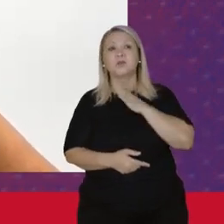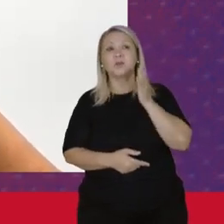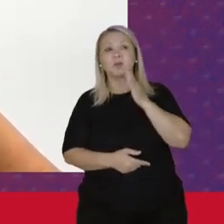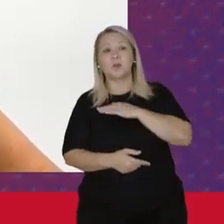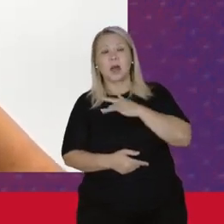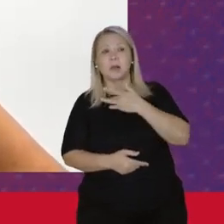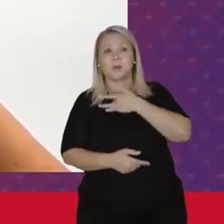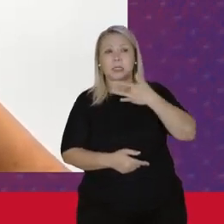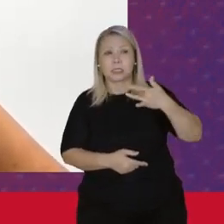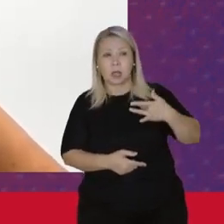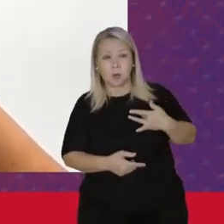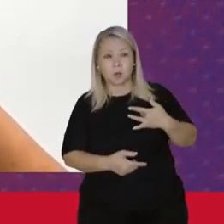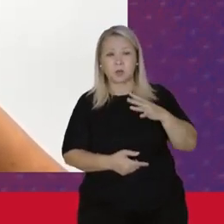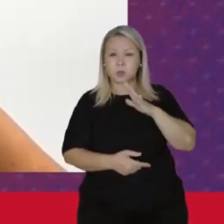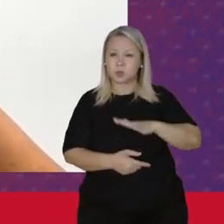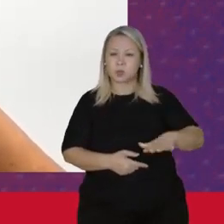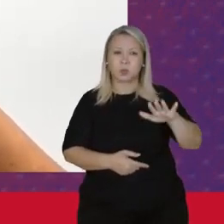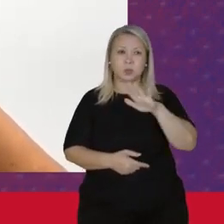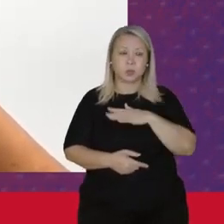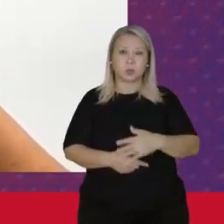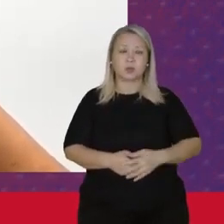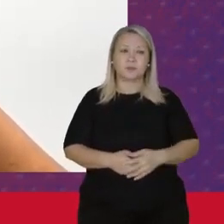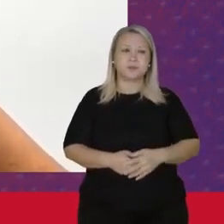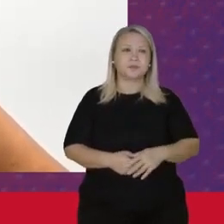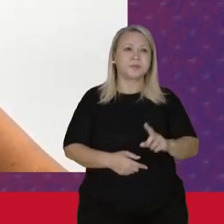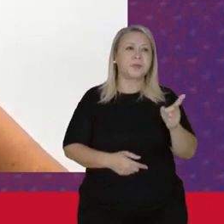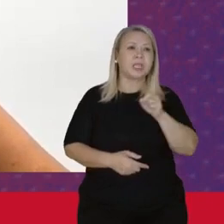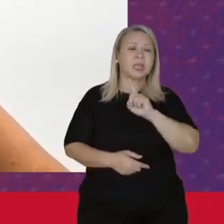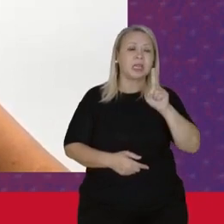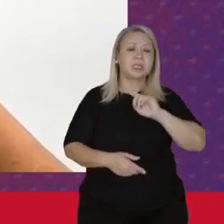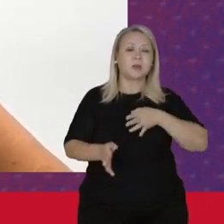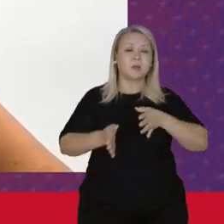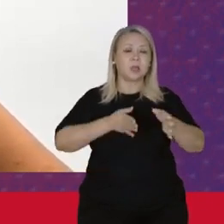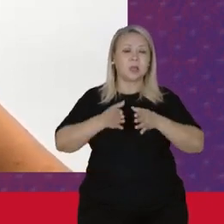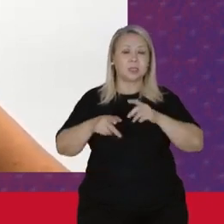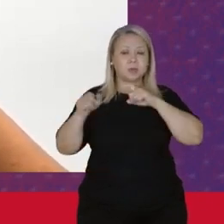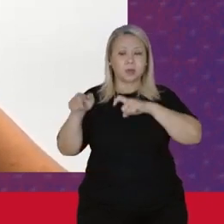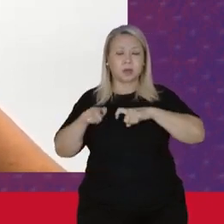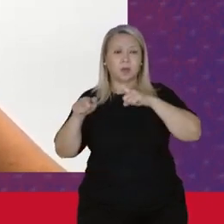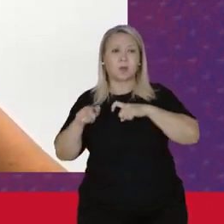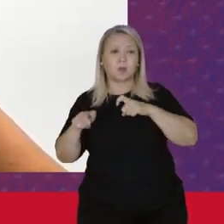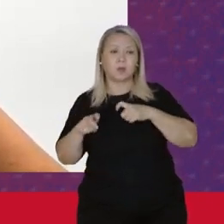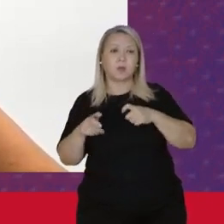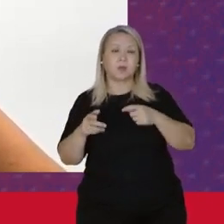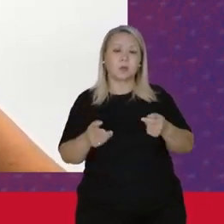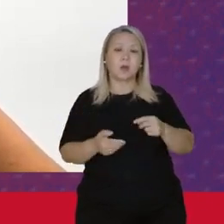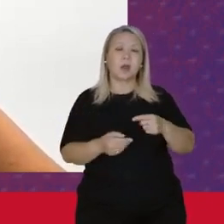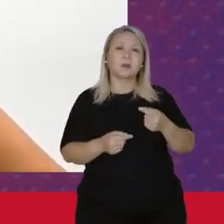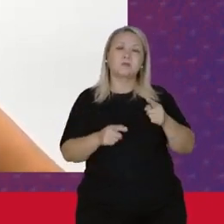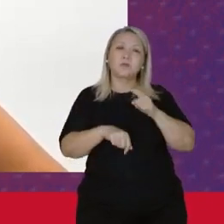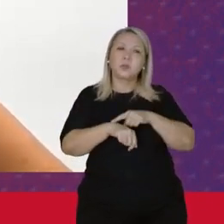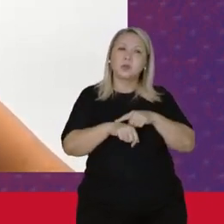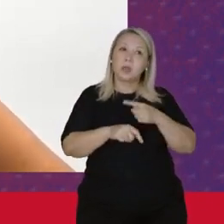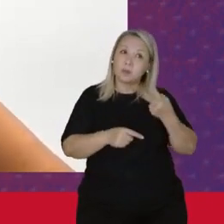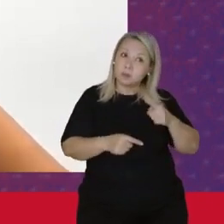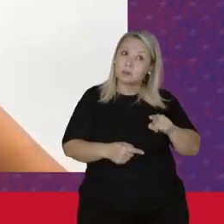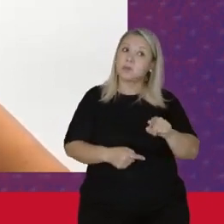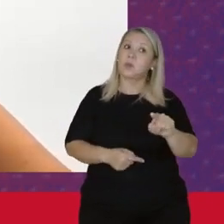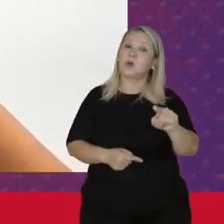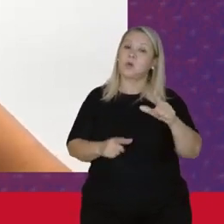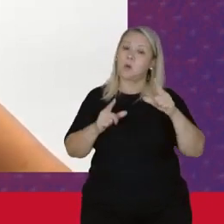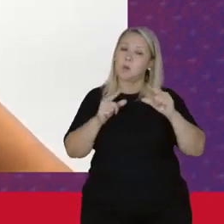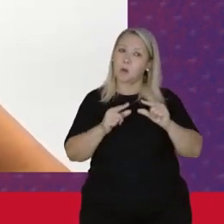para todo o meio, e a inviabilização da agricultura em um médio e longo prazo. Então, acho que tem